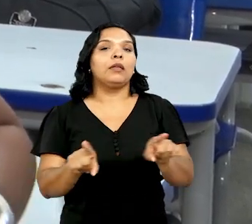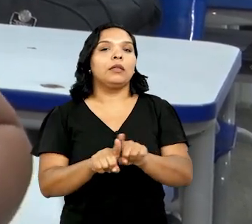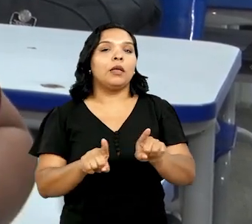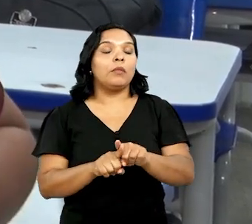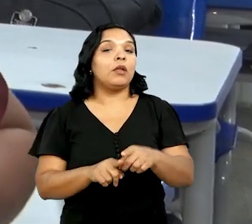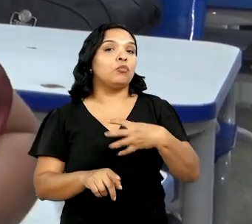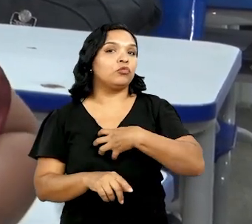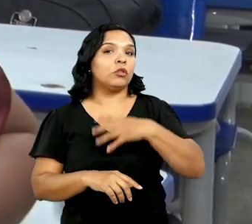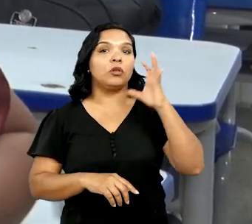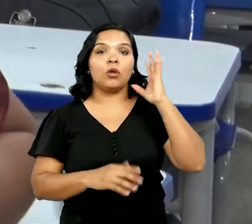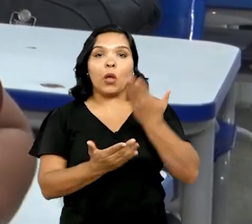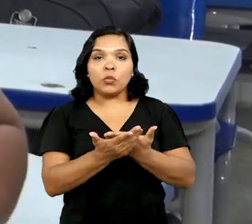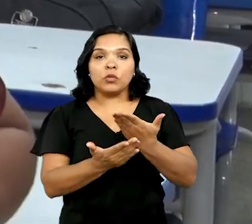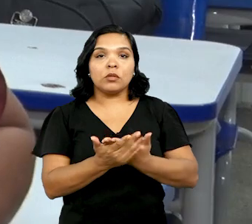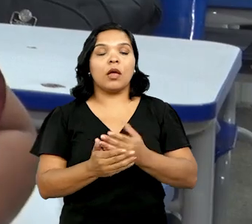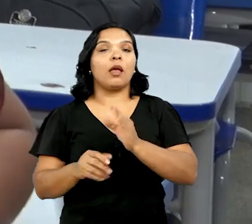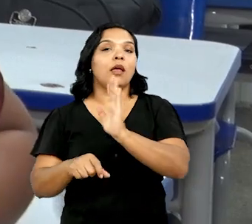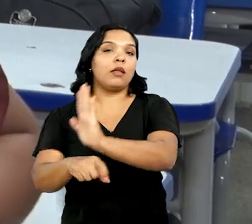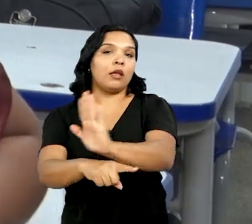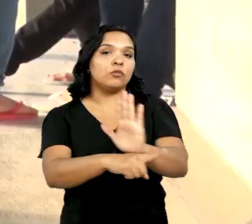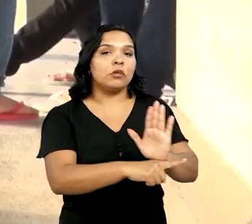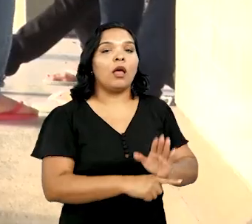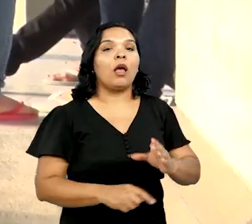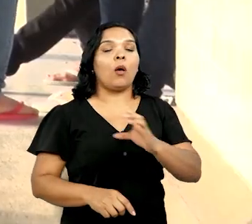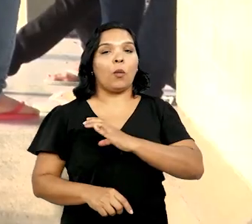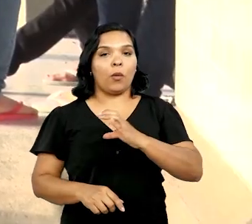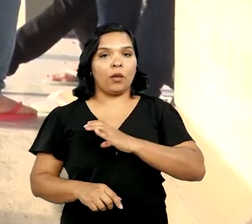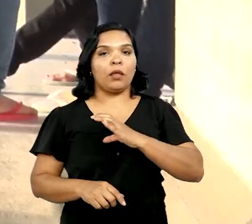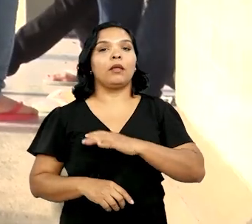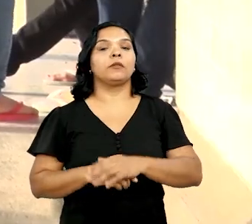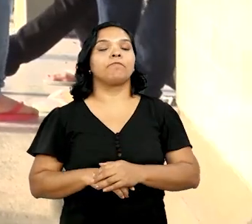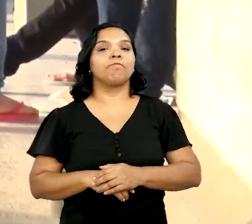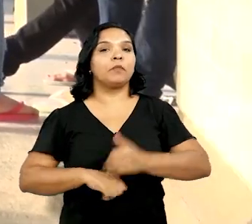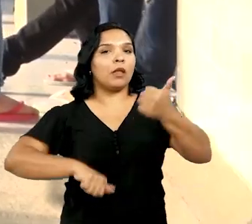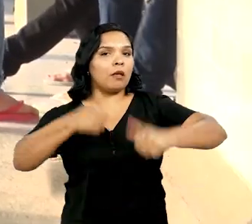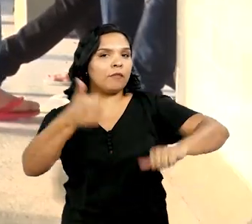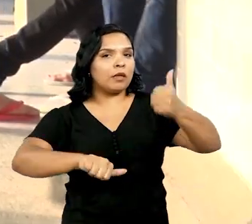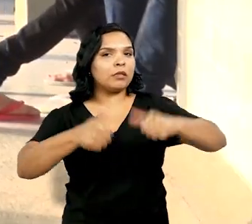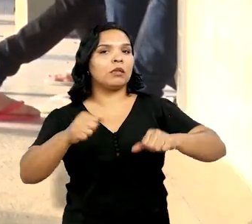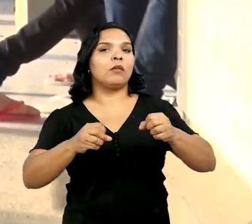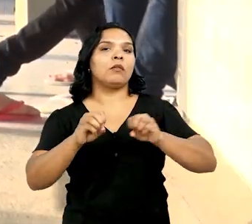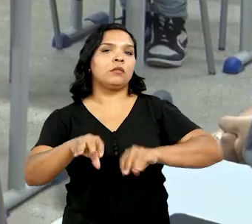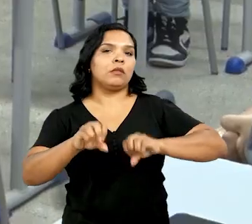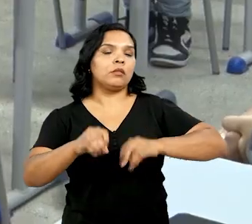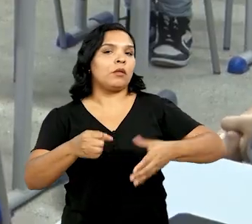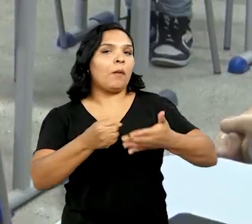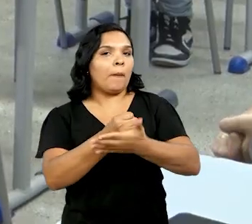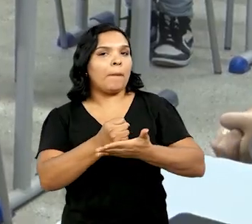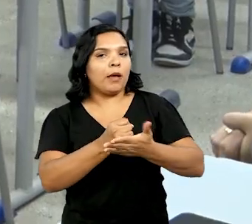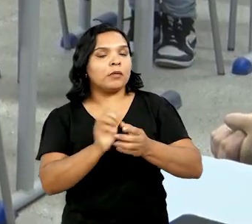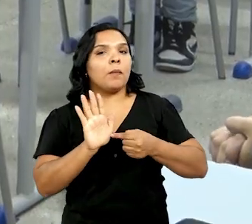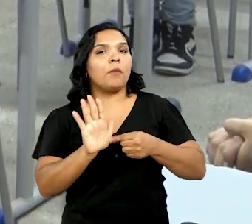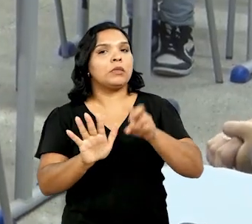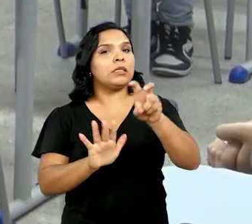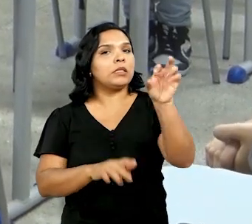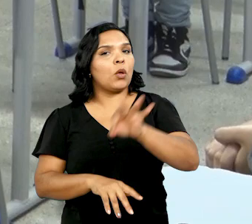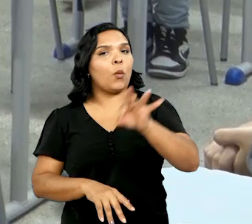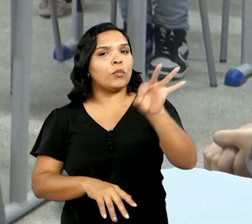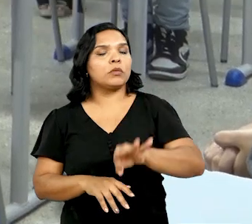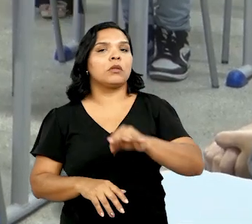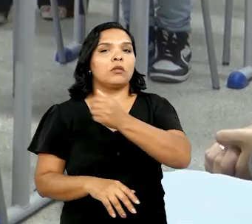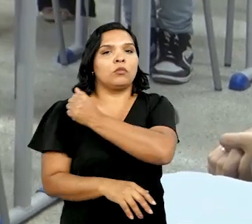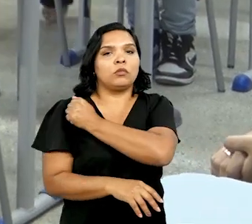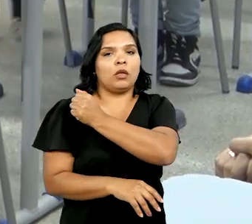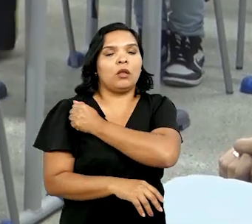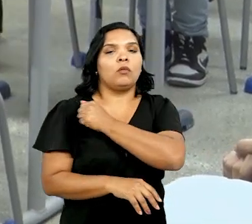de eu estudar e também ajudar os colegas. Dados do Sistema de Avaliação da Educação Básica mostram que apenas